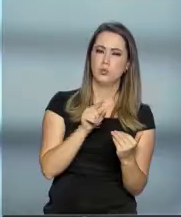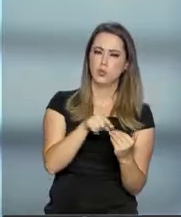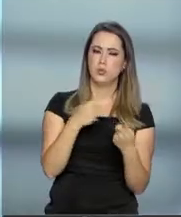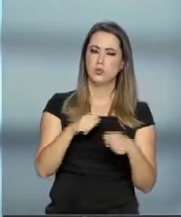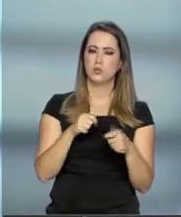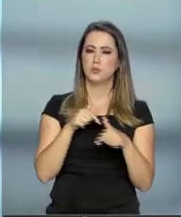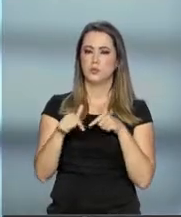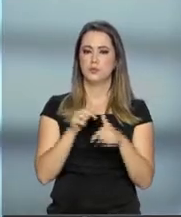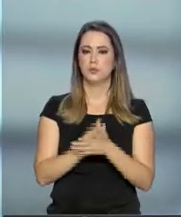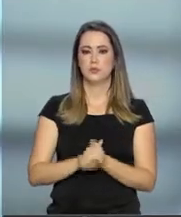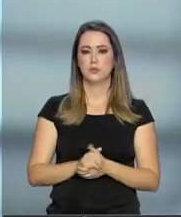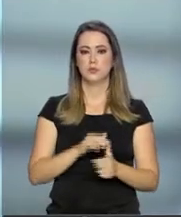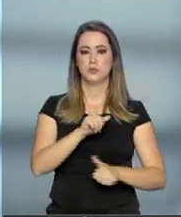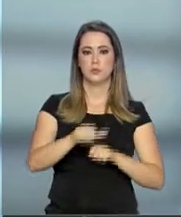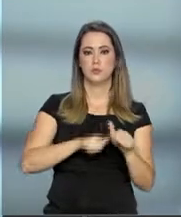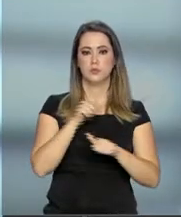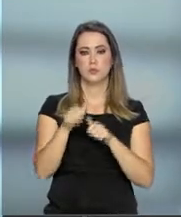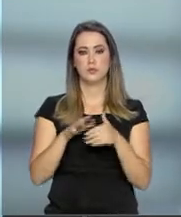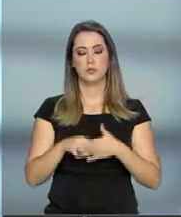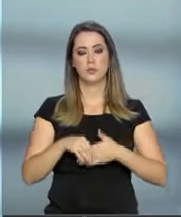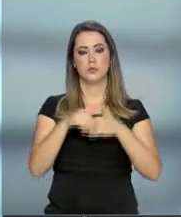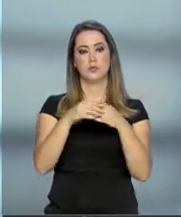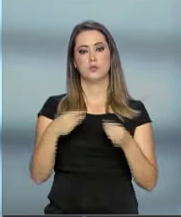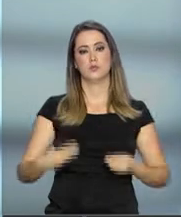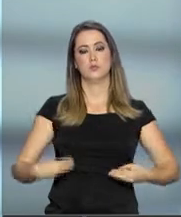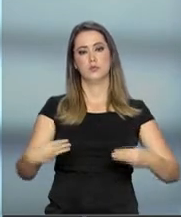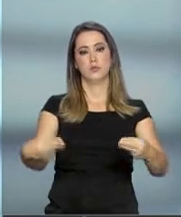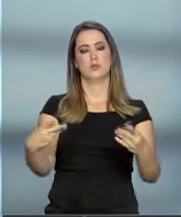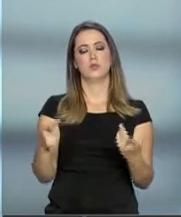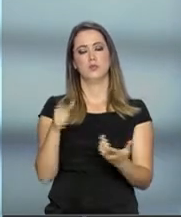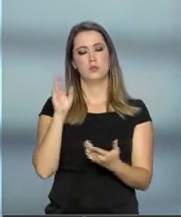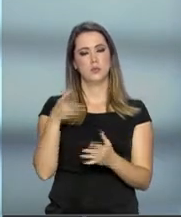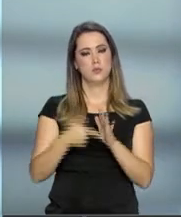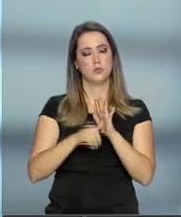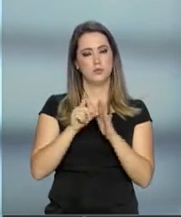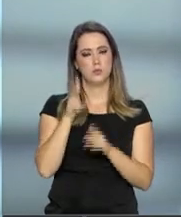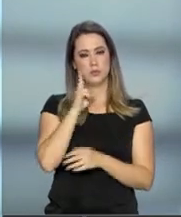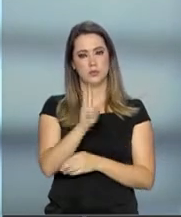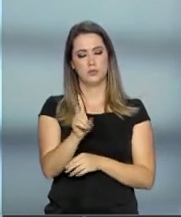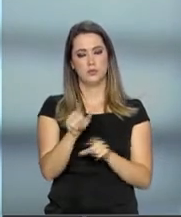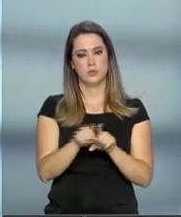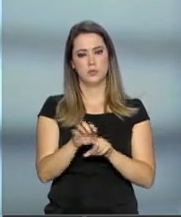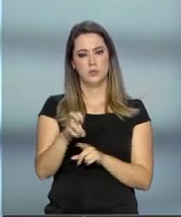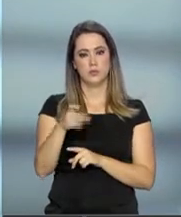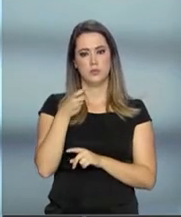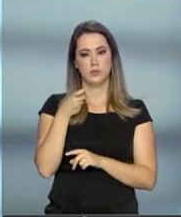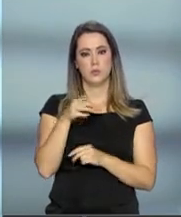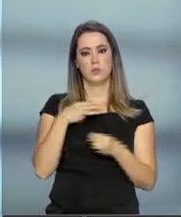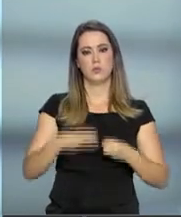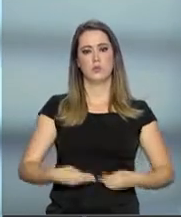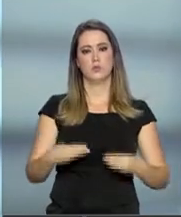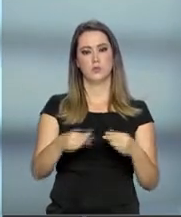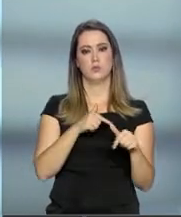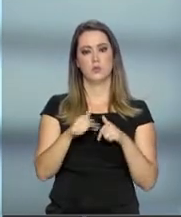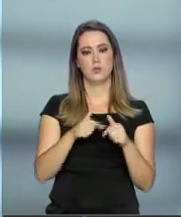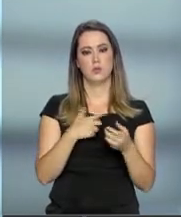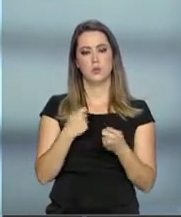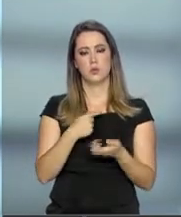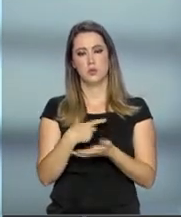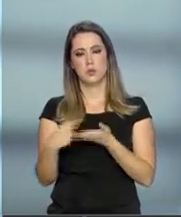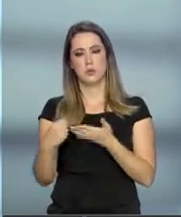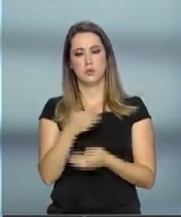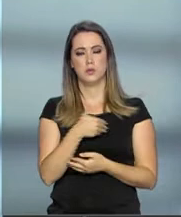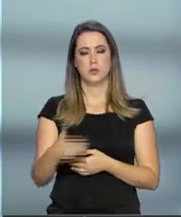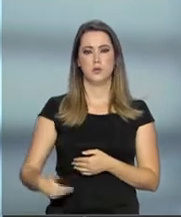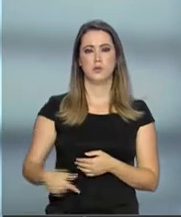essas mudanças no comando desses ministérios já estavam previstas os seis ministros dessas pastas pediram para deixar o